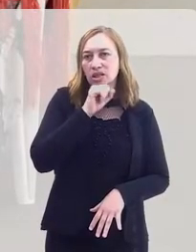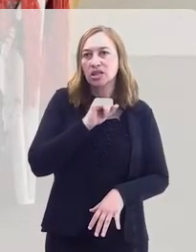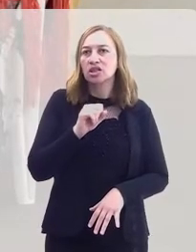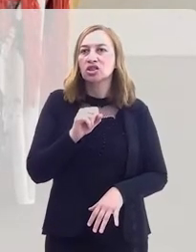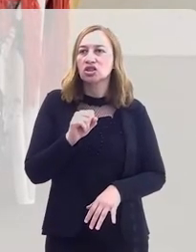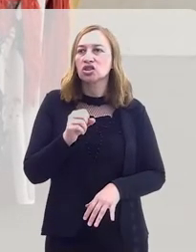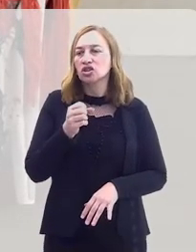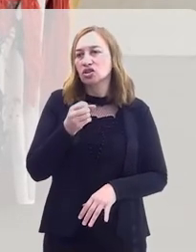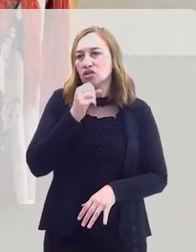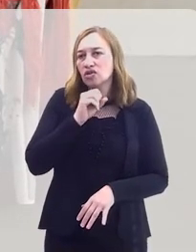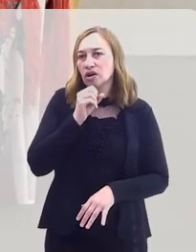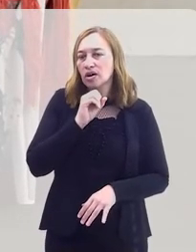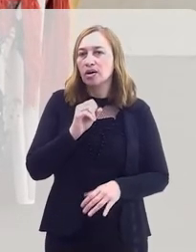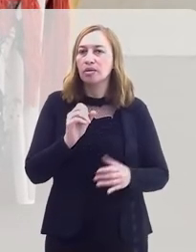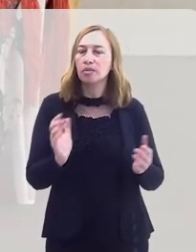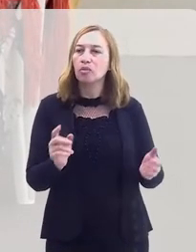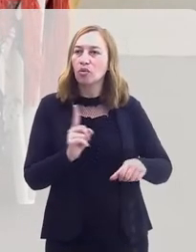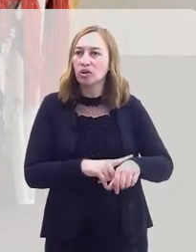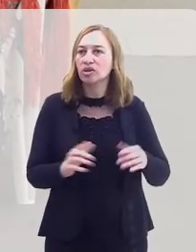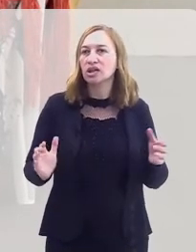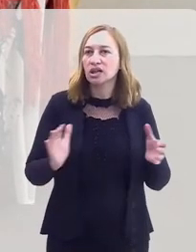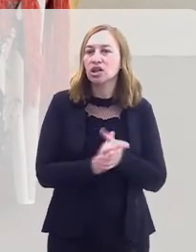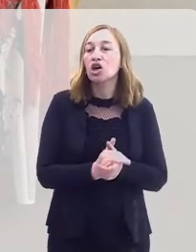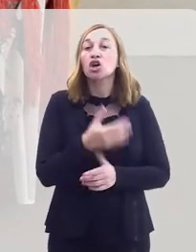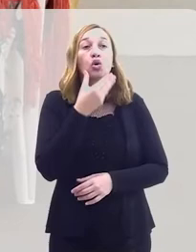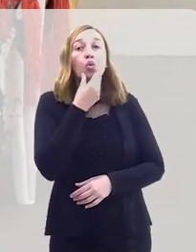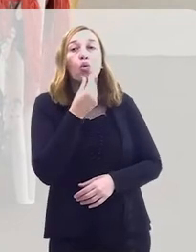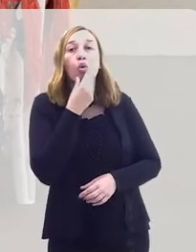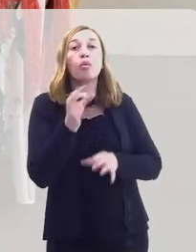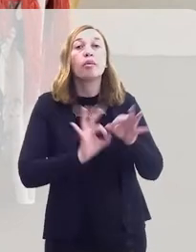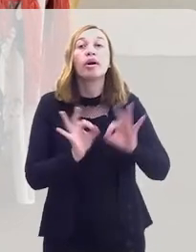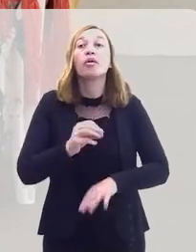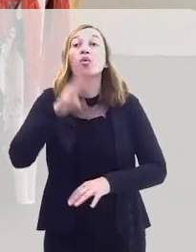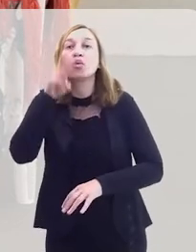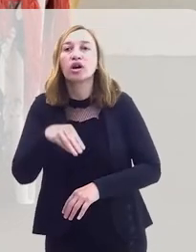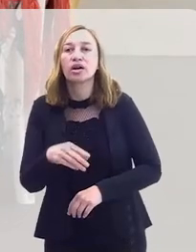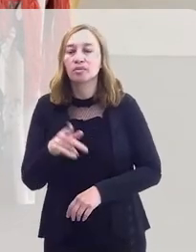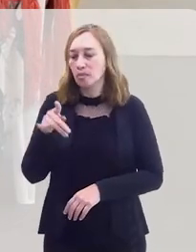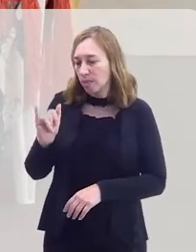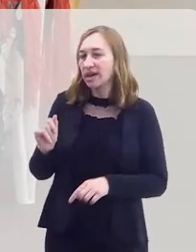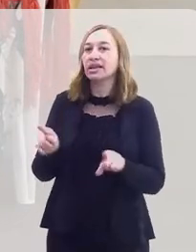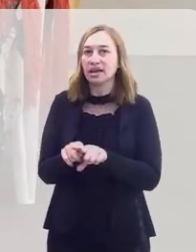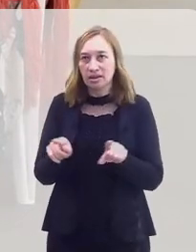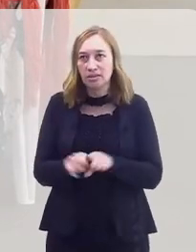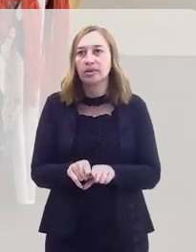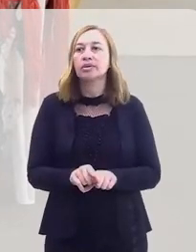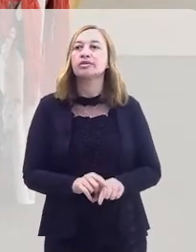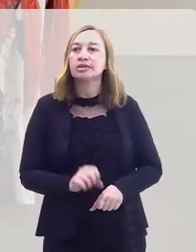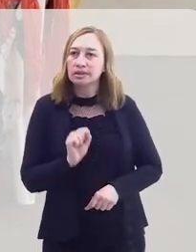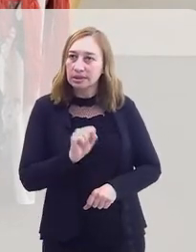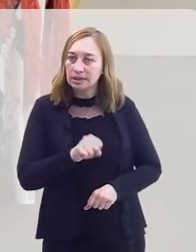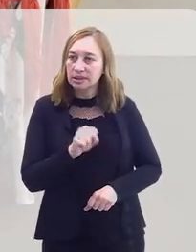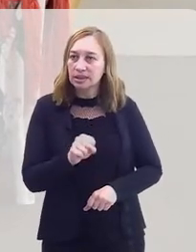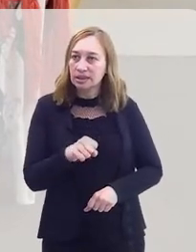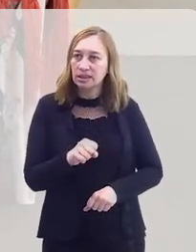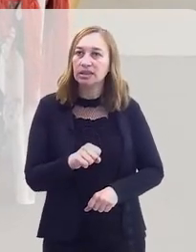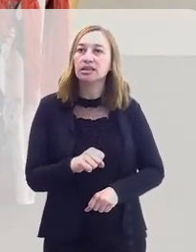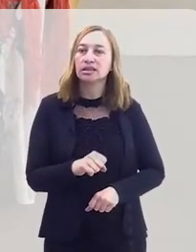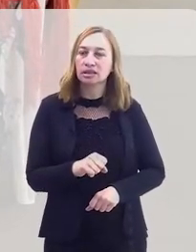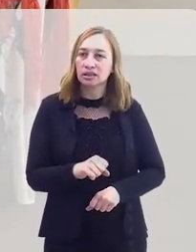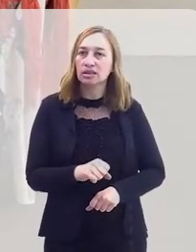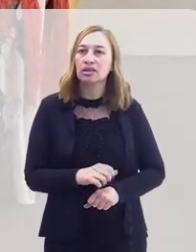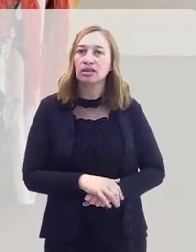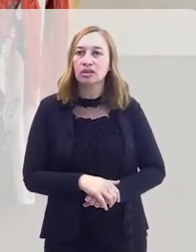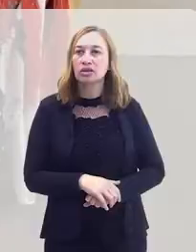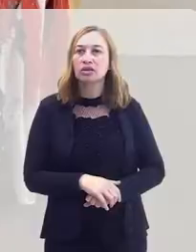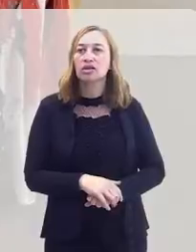criança. Antes disso? Para o matrimônio. Para o matrimônio. E os homens são preparados... Por quem? Pelos pais também. Né? Pelos pais?